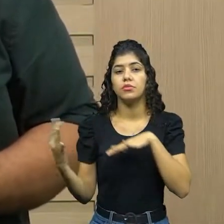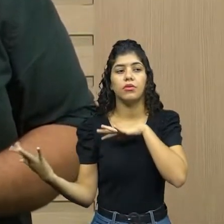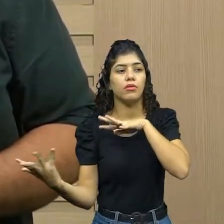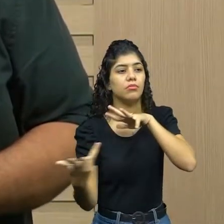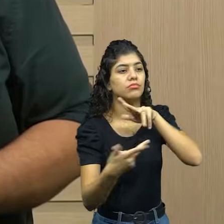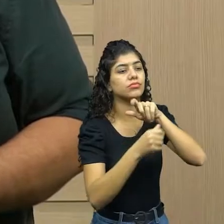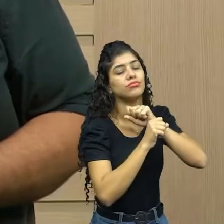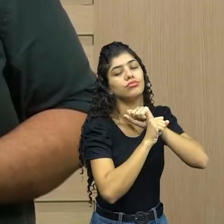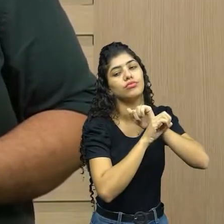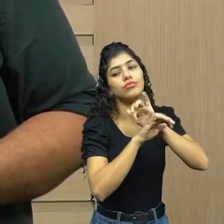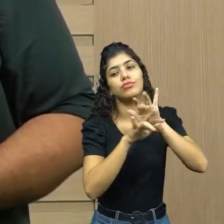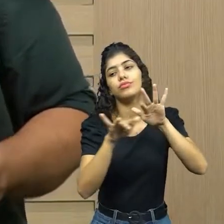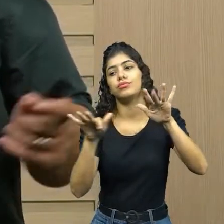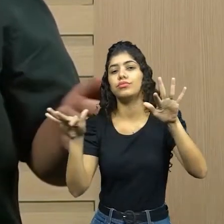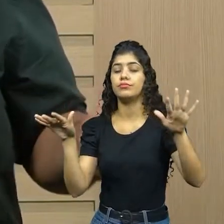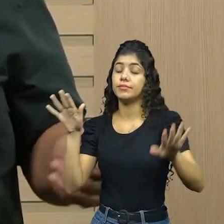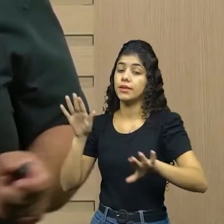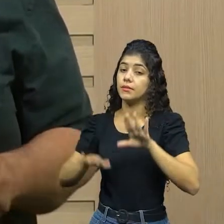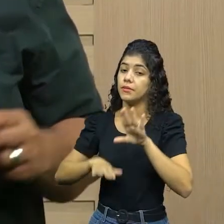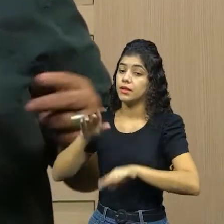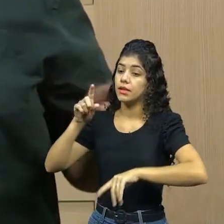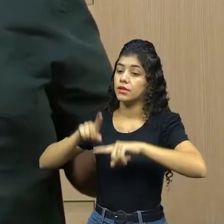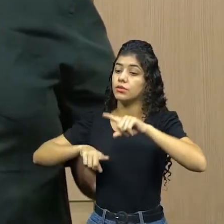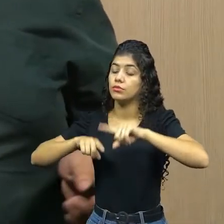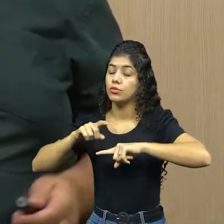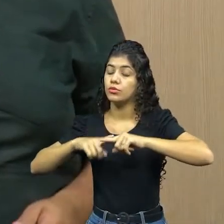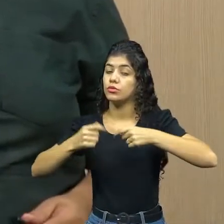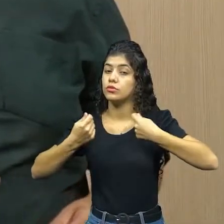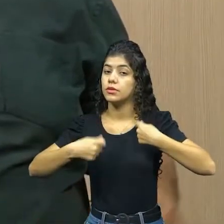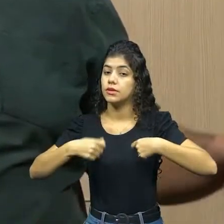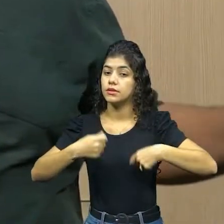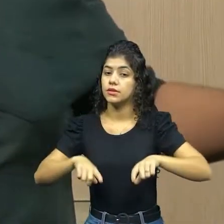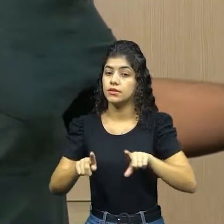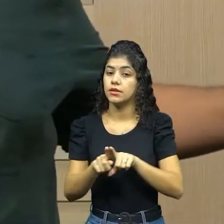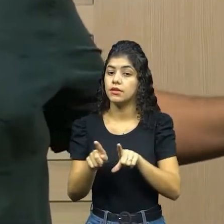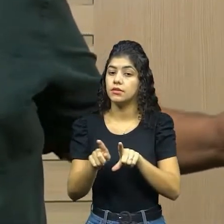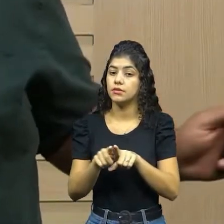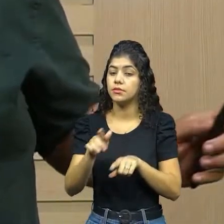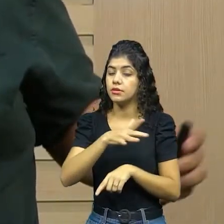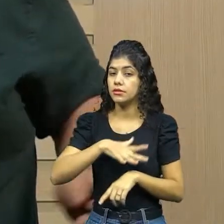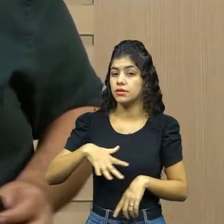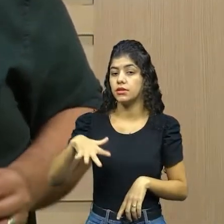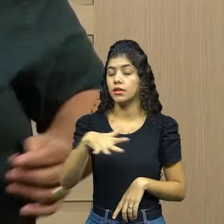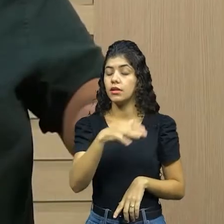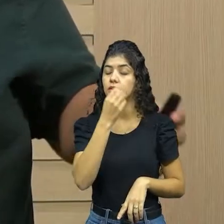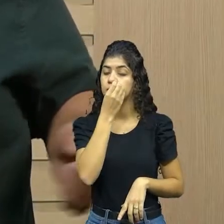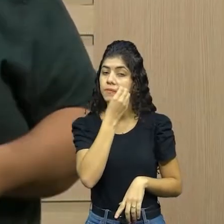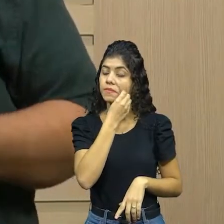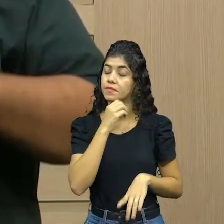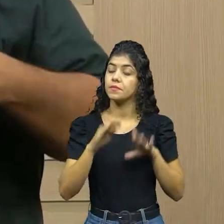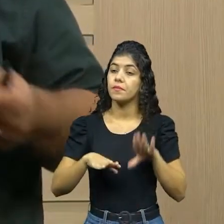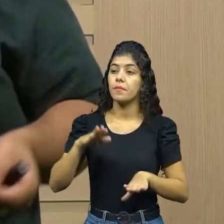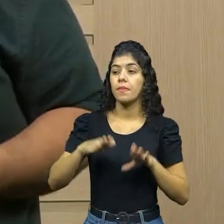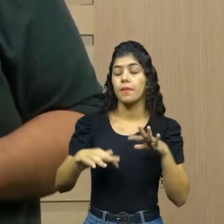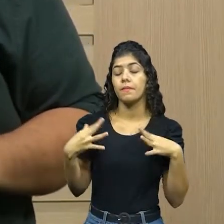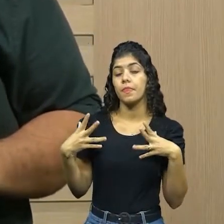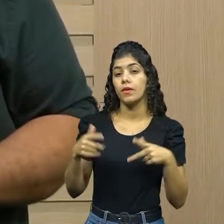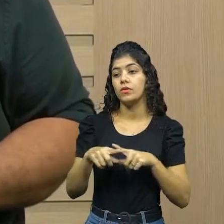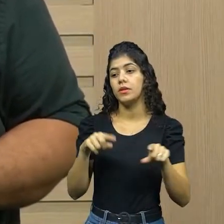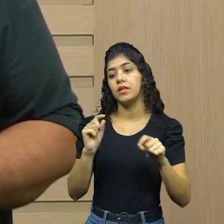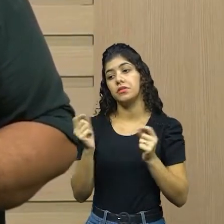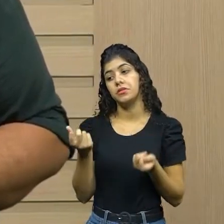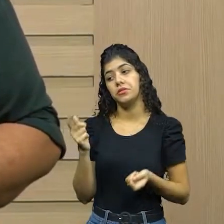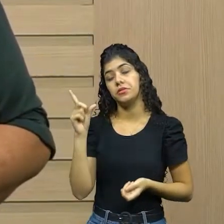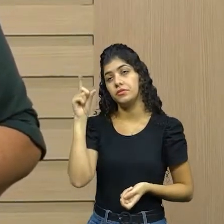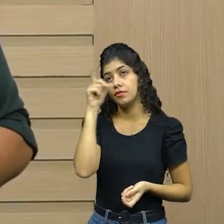gente que tem essa ideia. Dependendo do produto, talvez uma necessidade geral, talvez para todos, mas nem